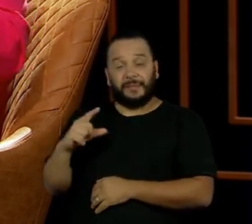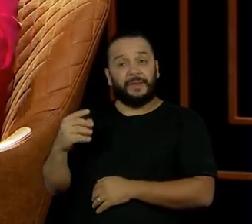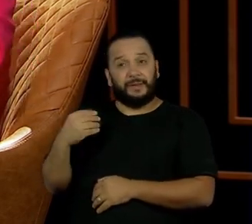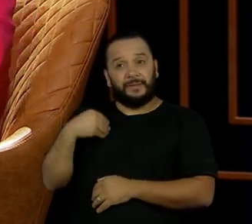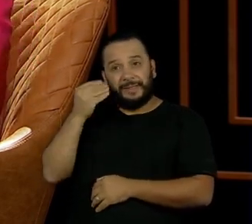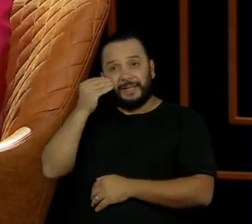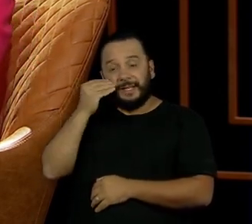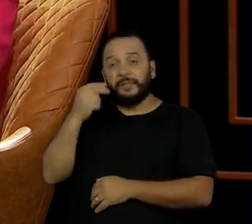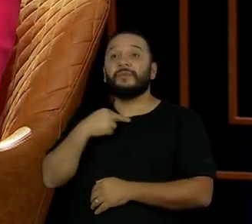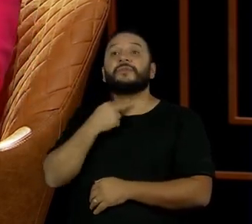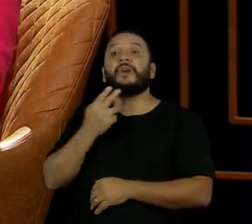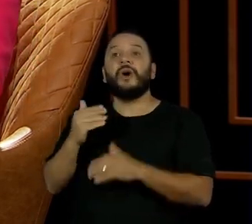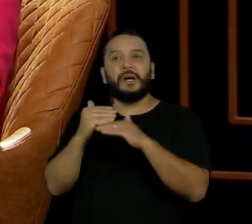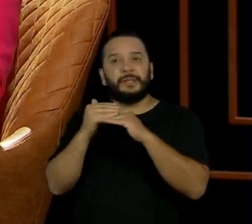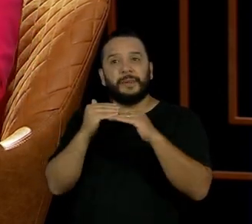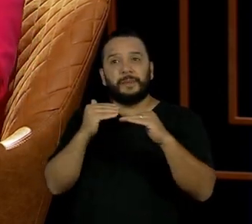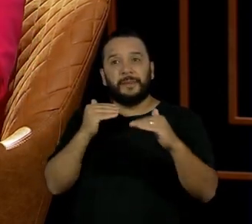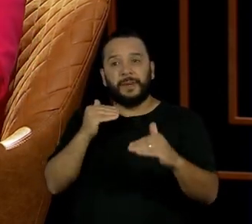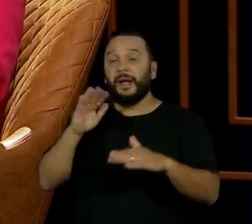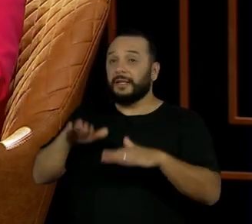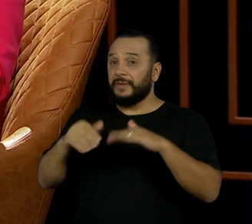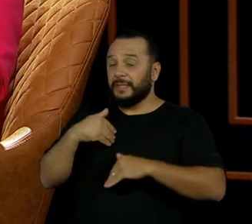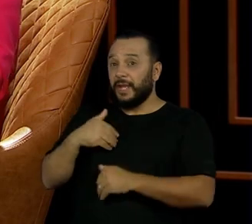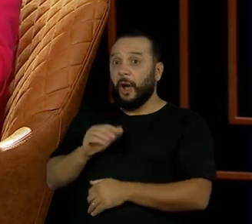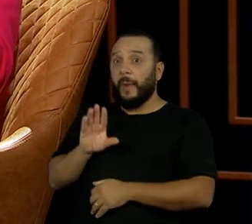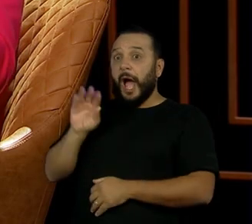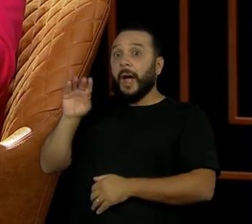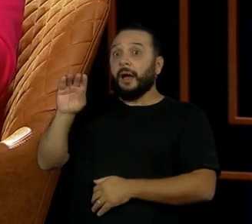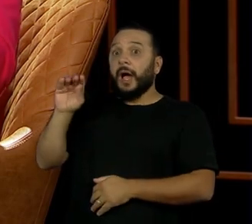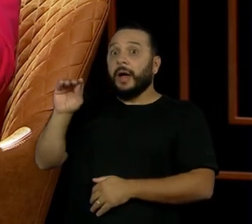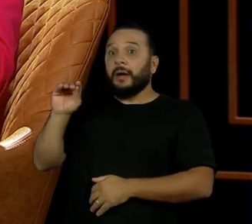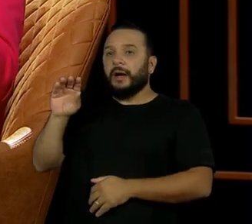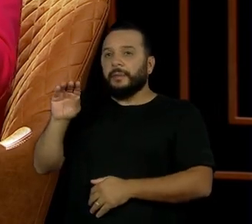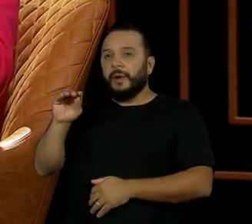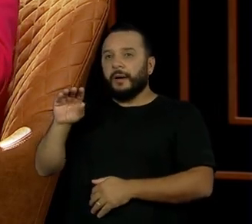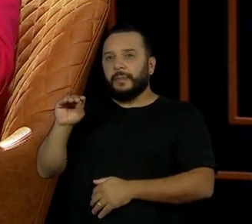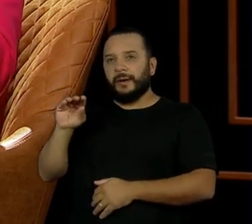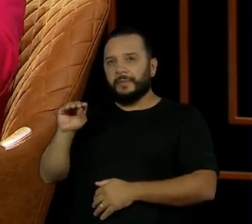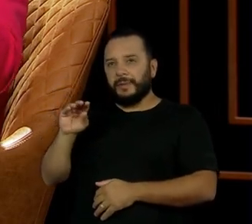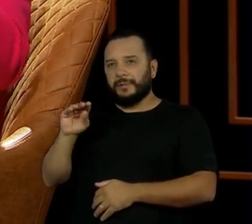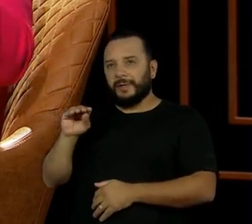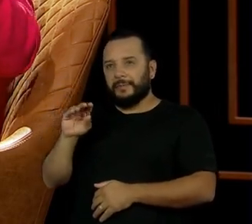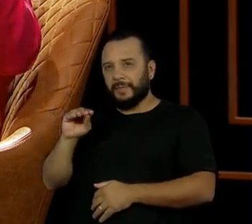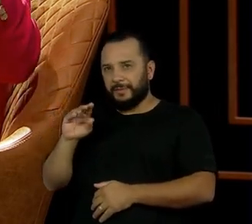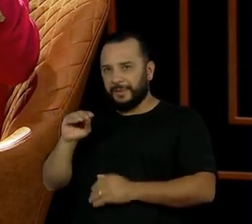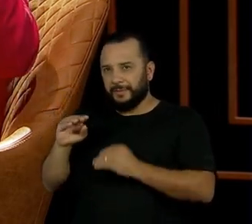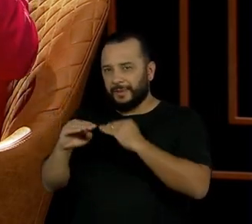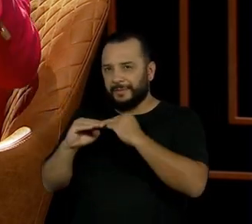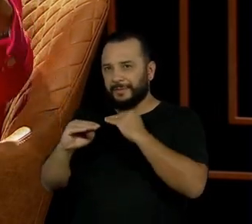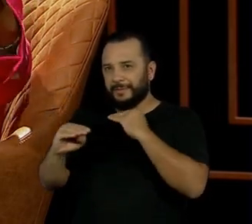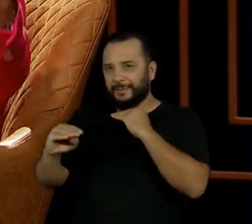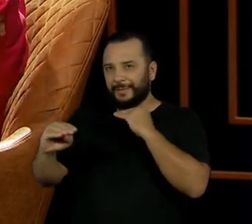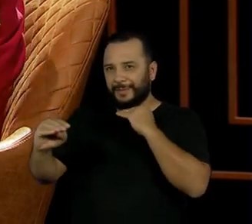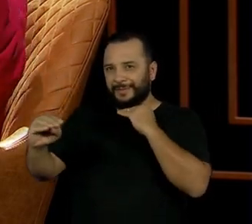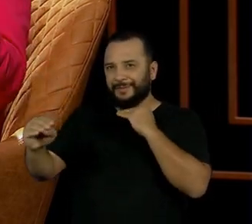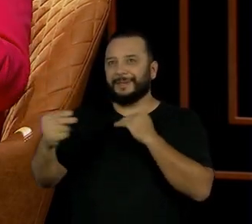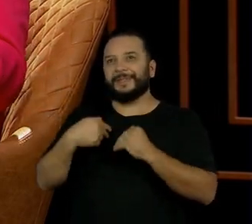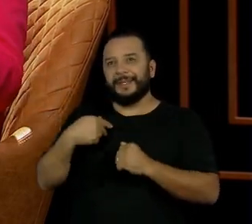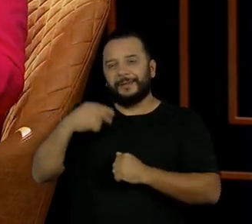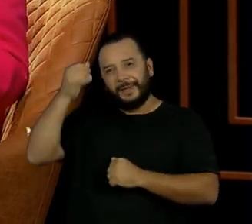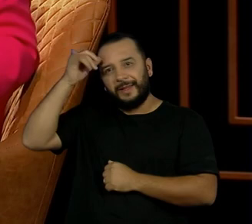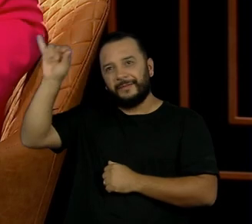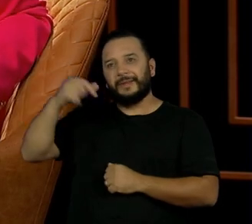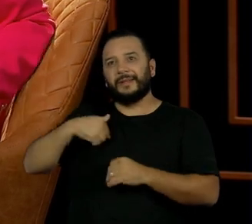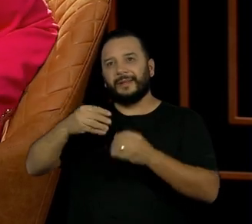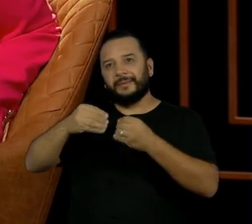também às vezes eu vejo que eu tô falando muito alto eu começo a falar um pouco mais baixo a gente não precisa agredir ninguém nem